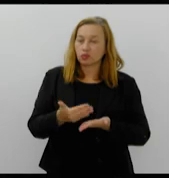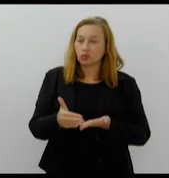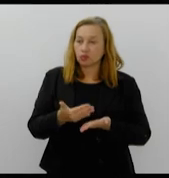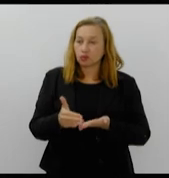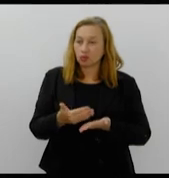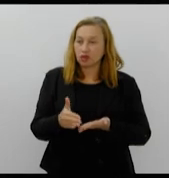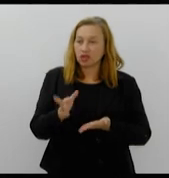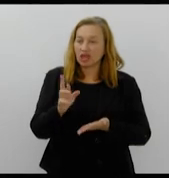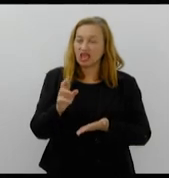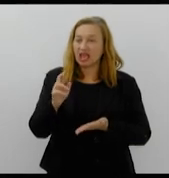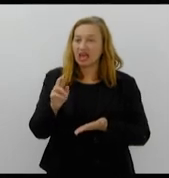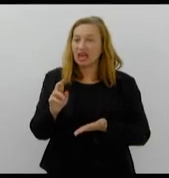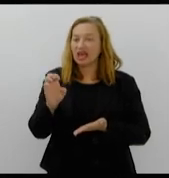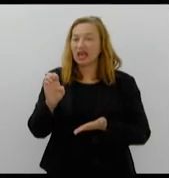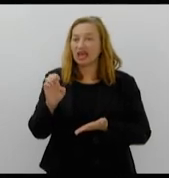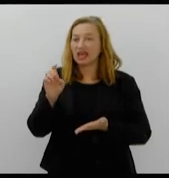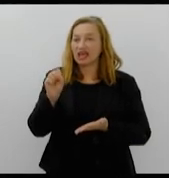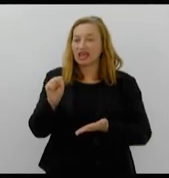né?